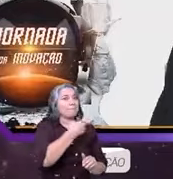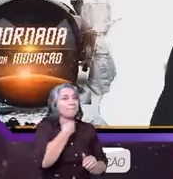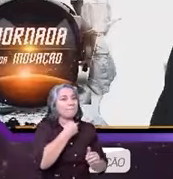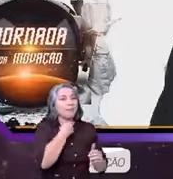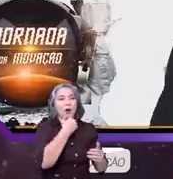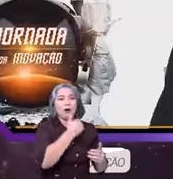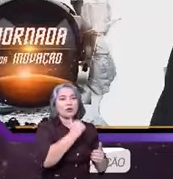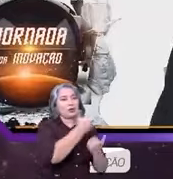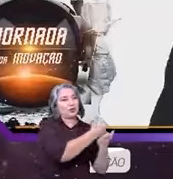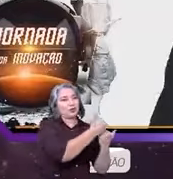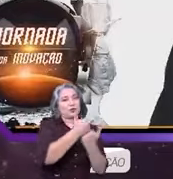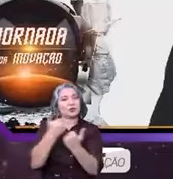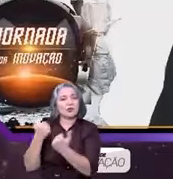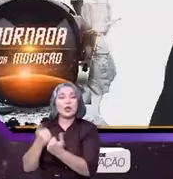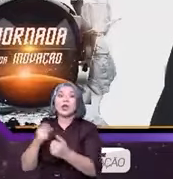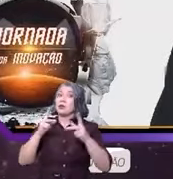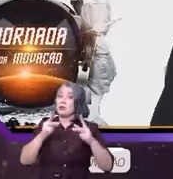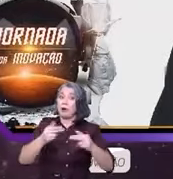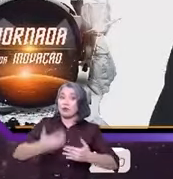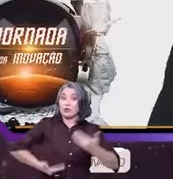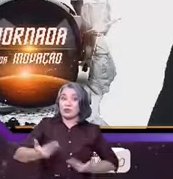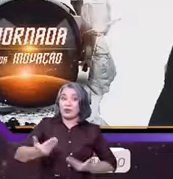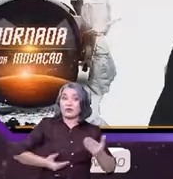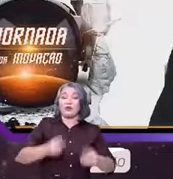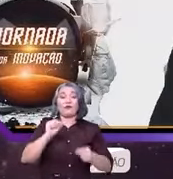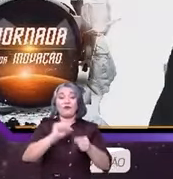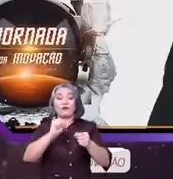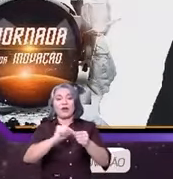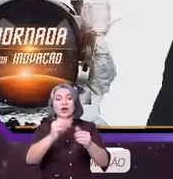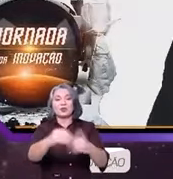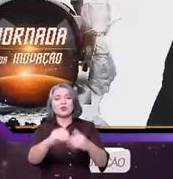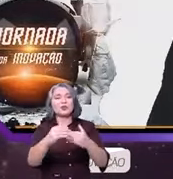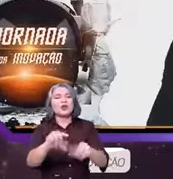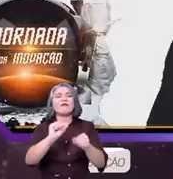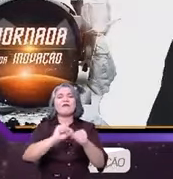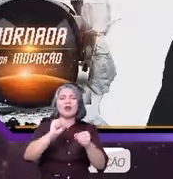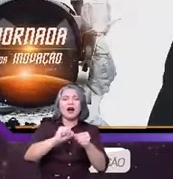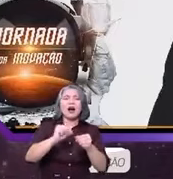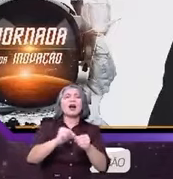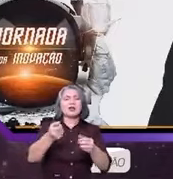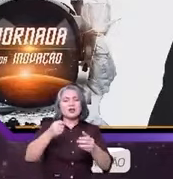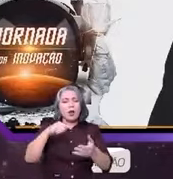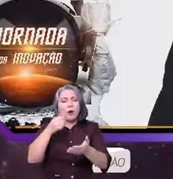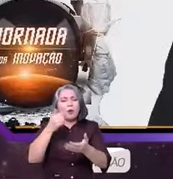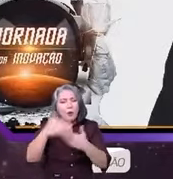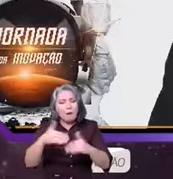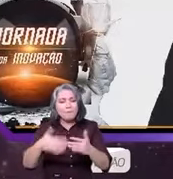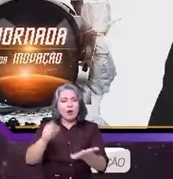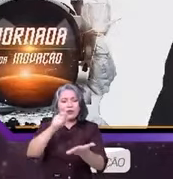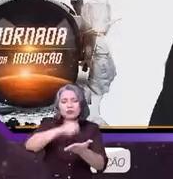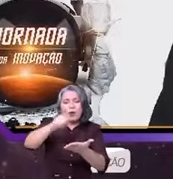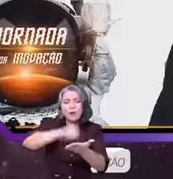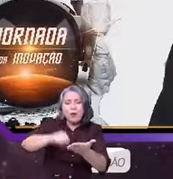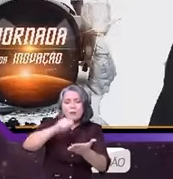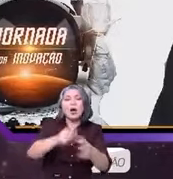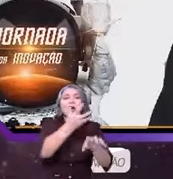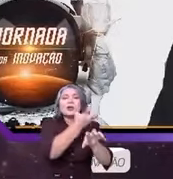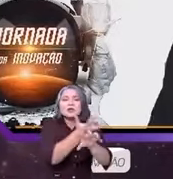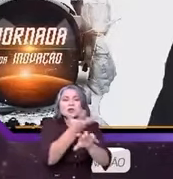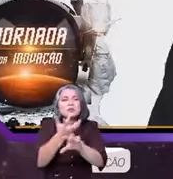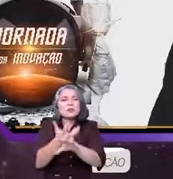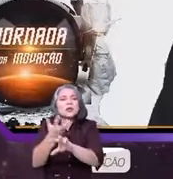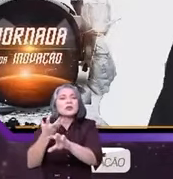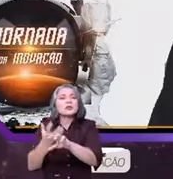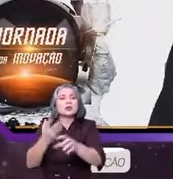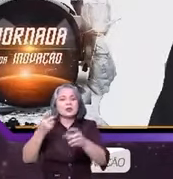forma, quando um servidor público faz um concurso público, ele faz um concurso com matérias, disciplinas bastante específicas, quer